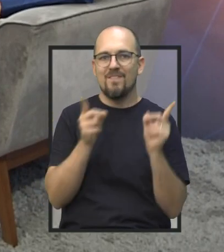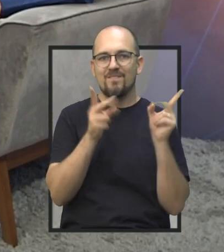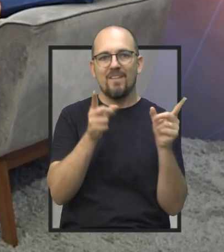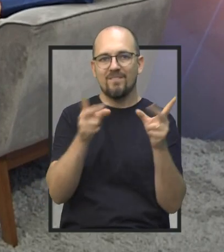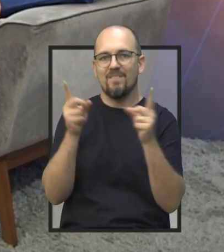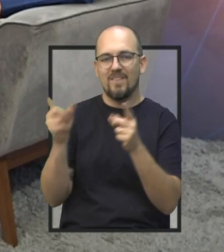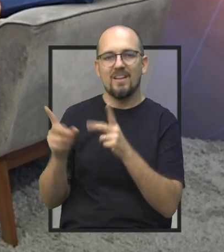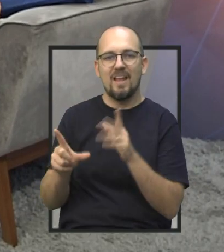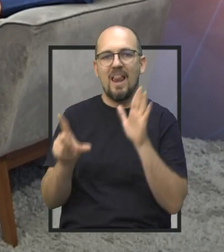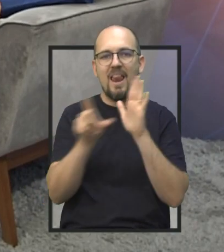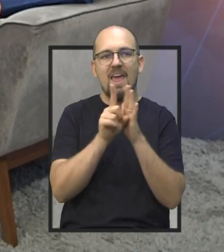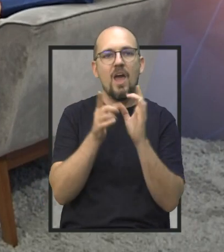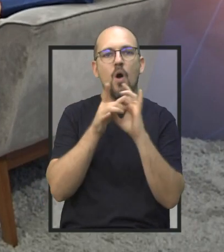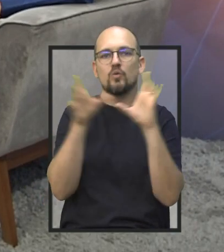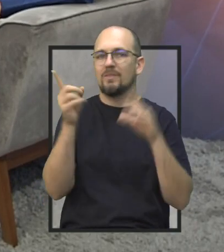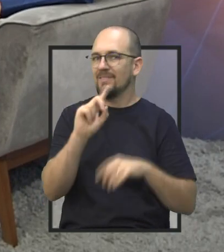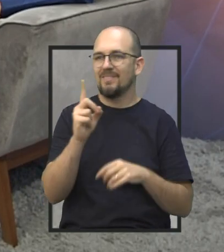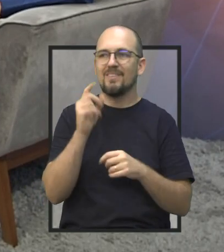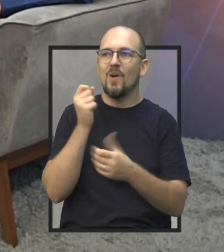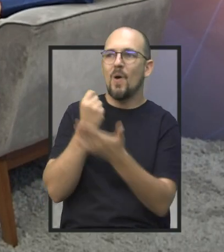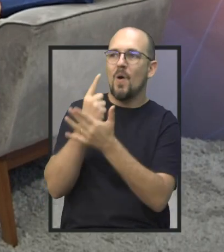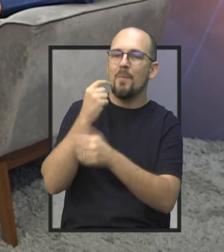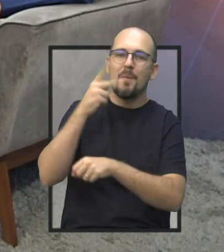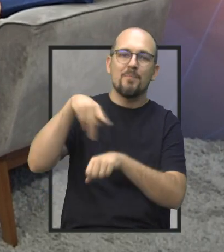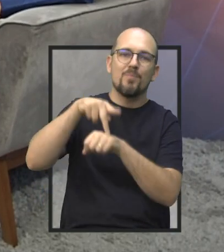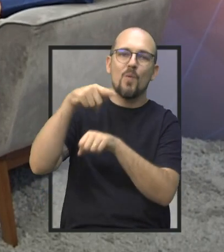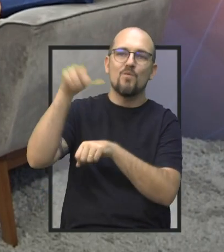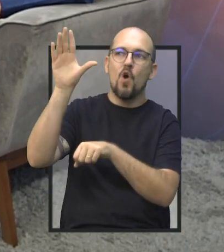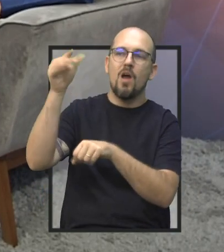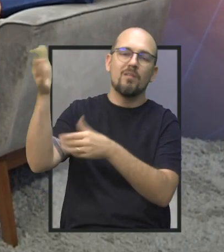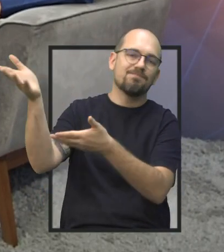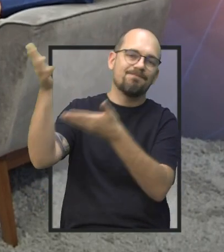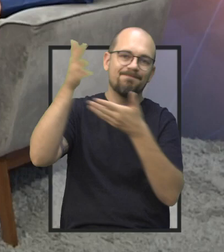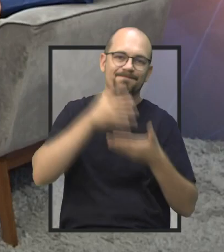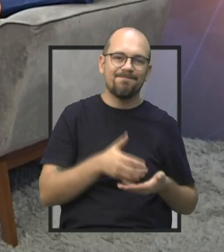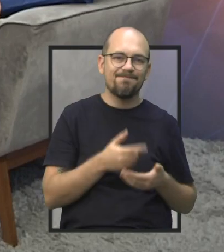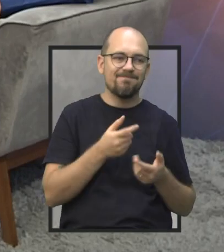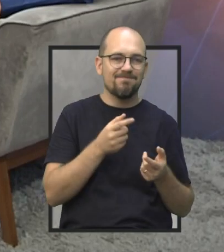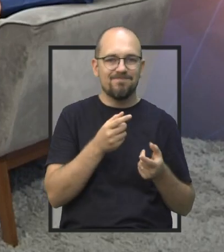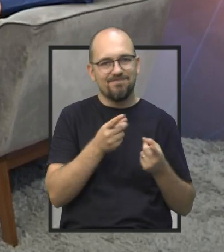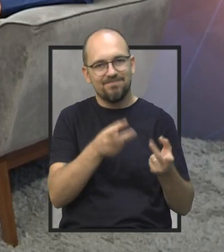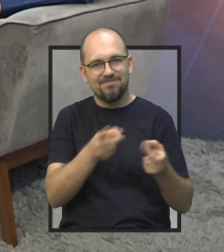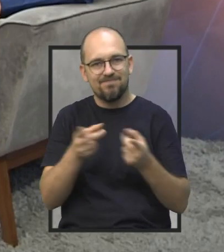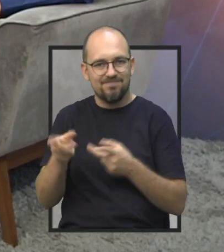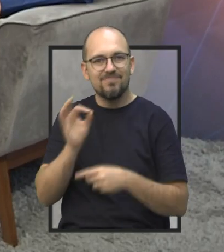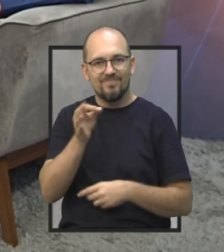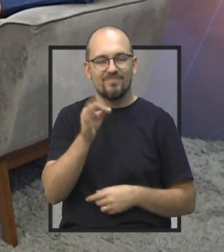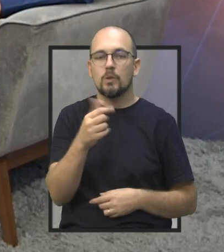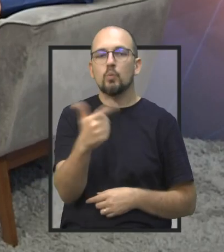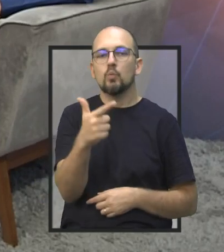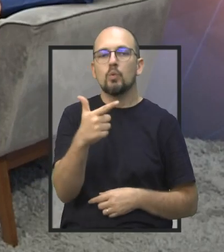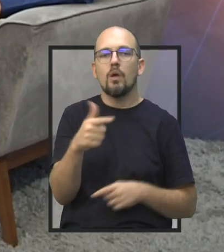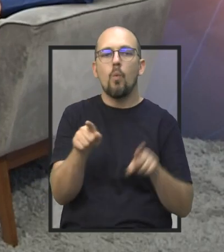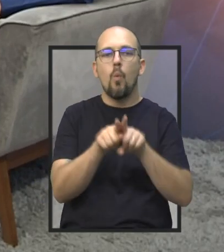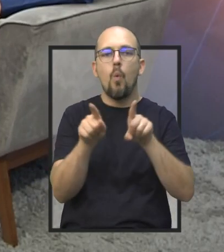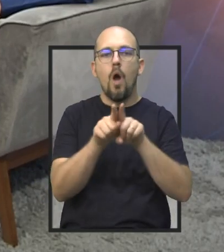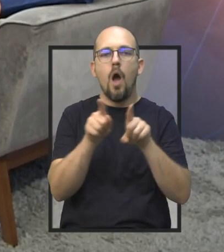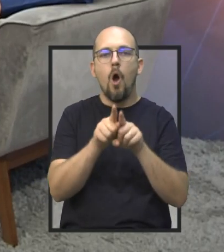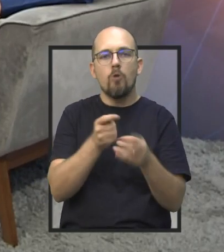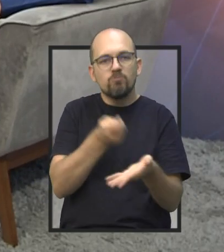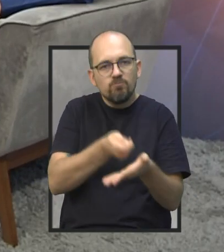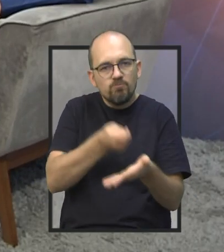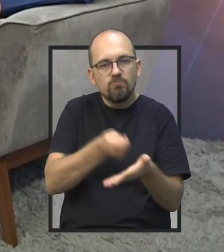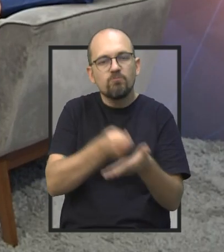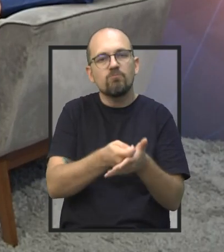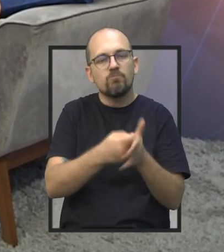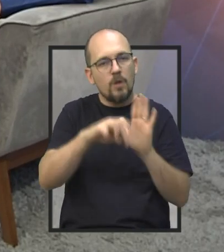são equipamentos importados, que entram de forma ilegal no país, então não tem nenhuma